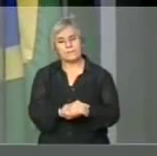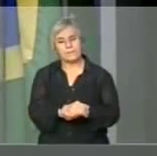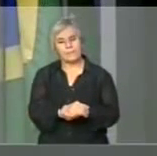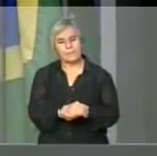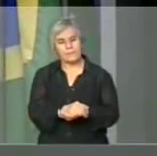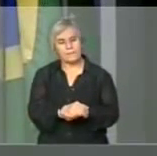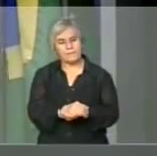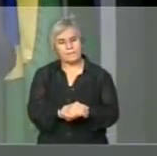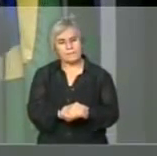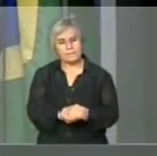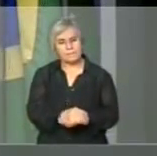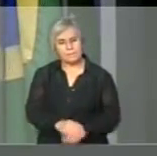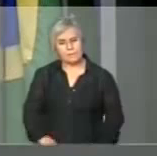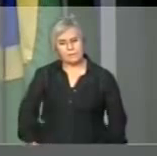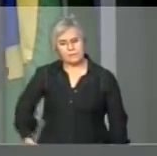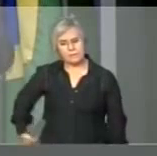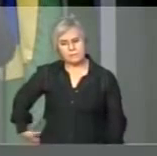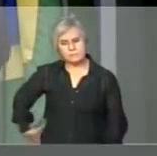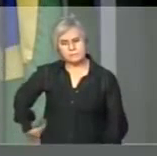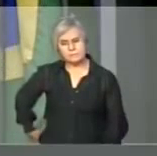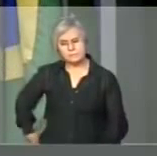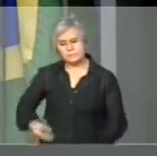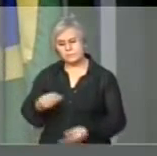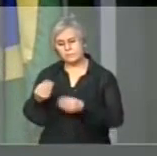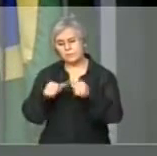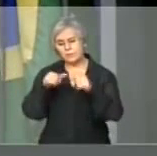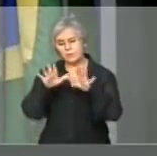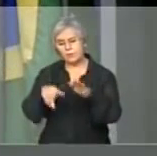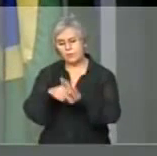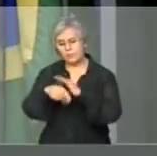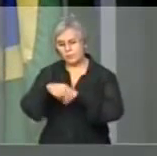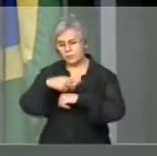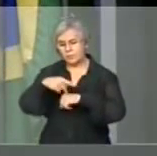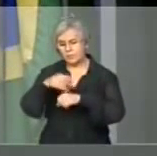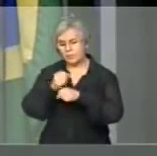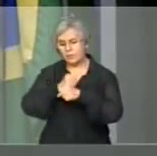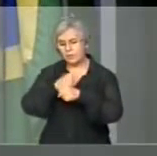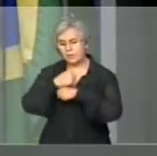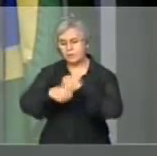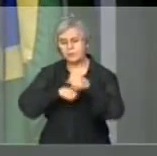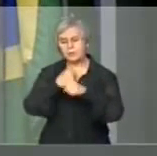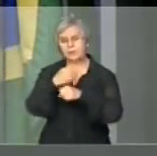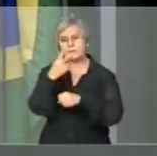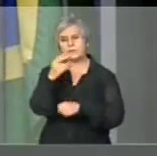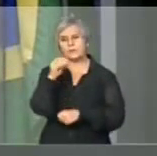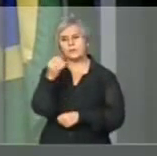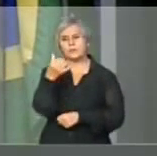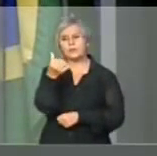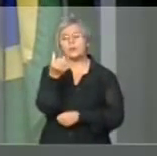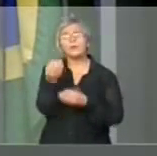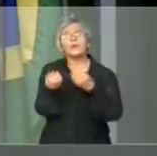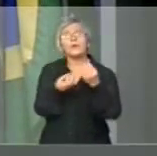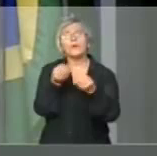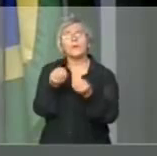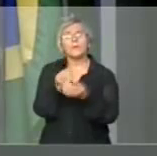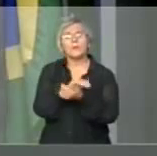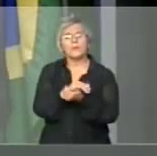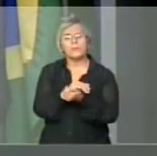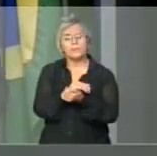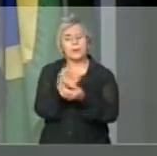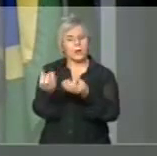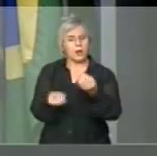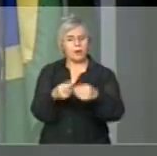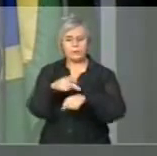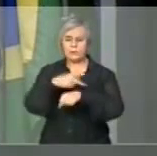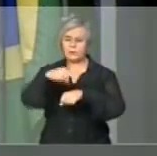hoje. Como fica o país de 2016? Ou como o Brasil vai